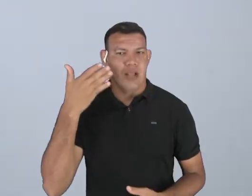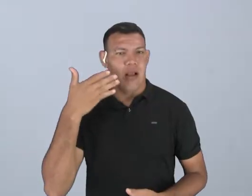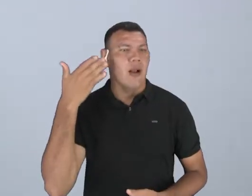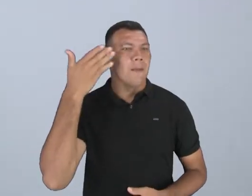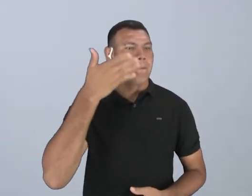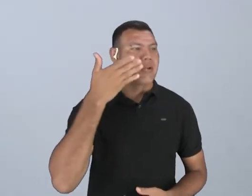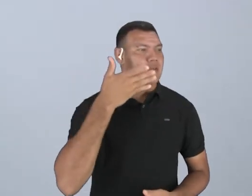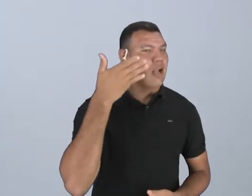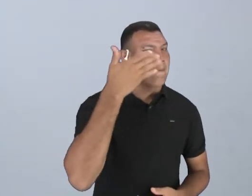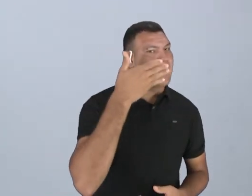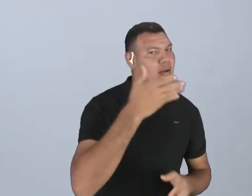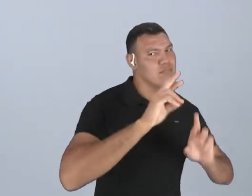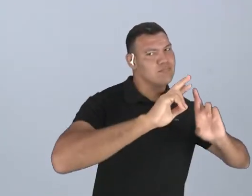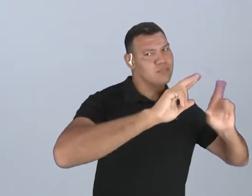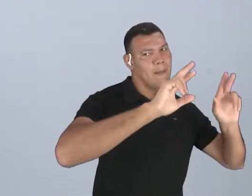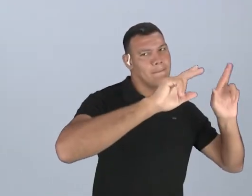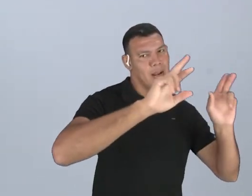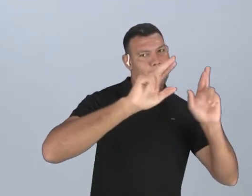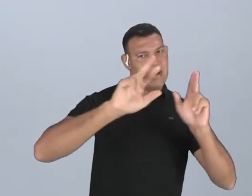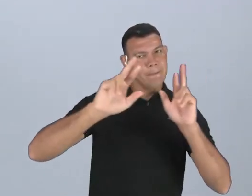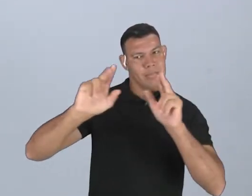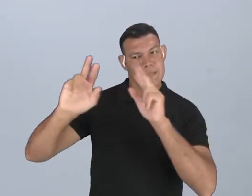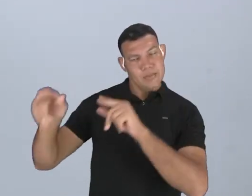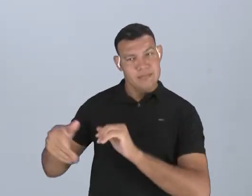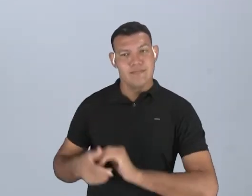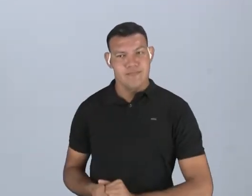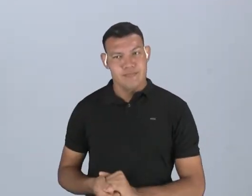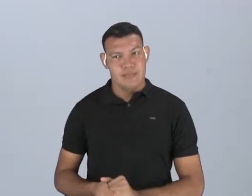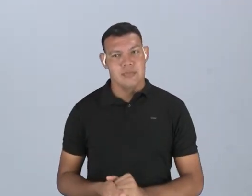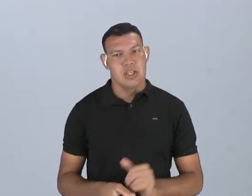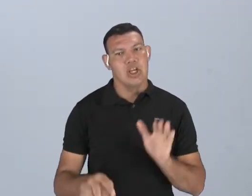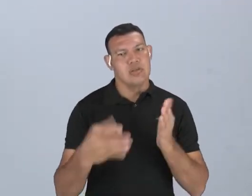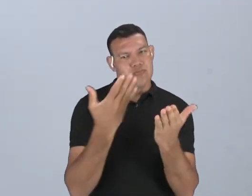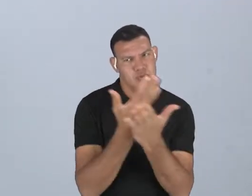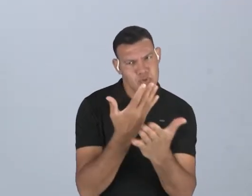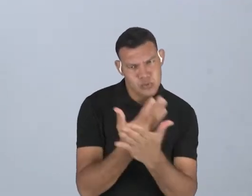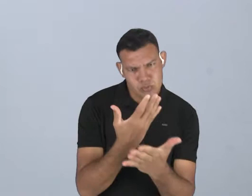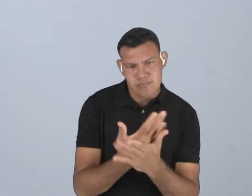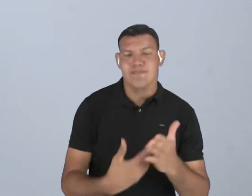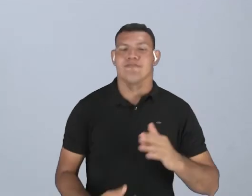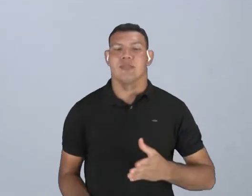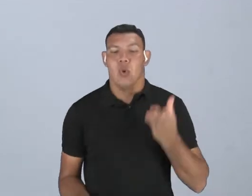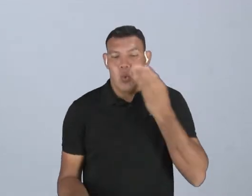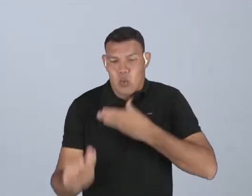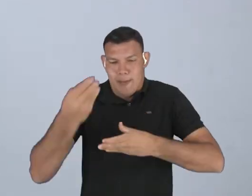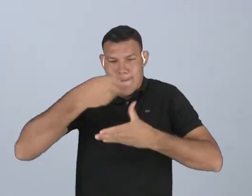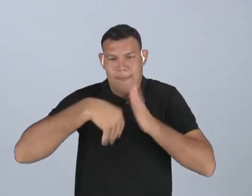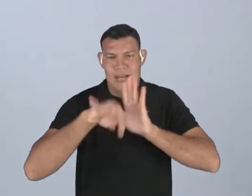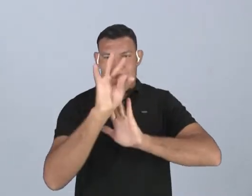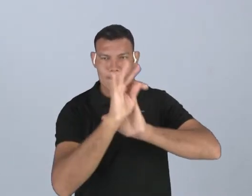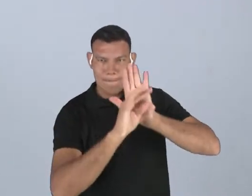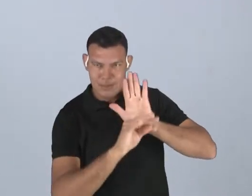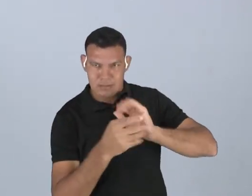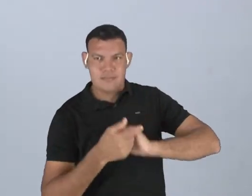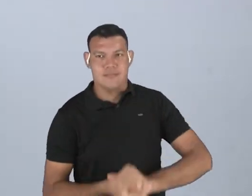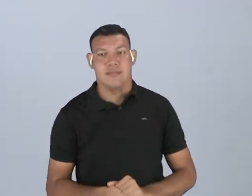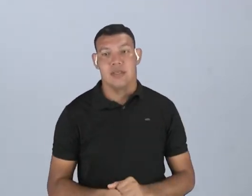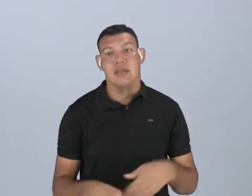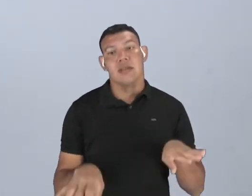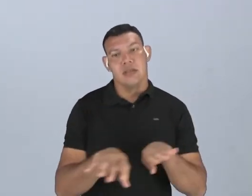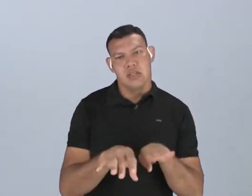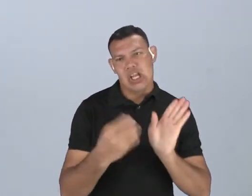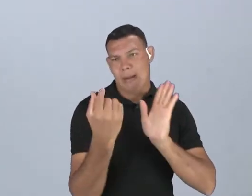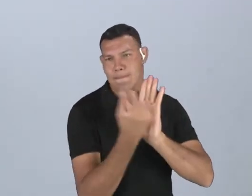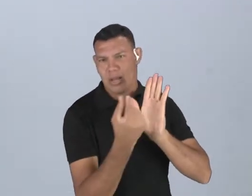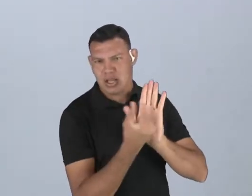seja, mesmo trabalhando a intertextualidade, a polifonia e tendo marcas de outro texto, no